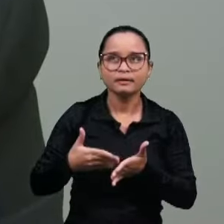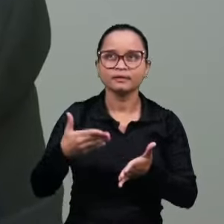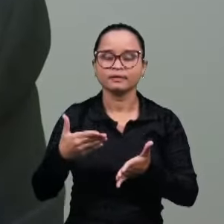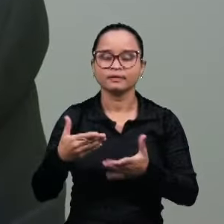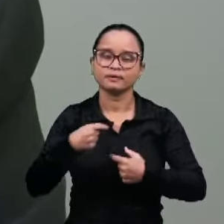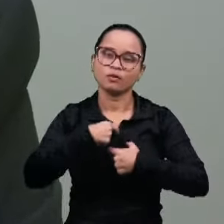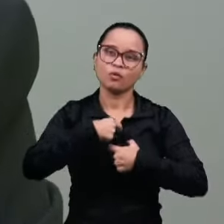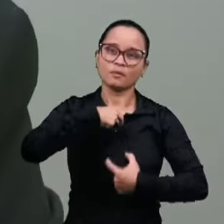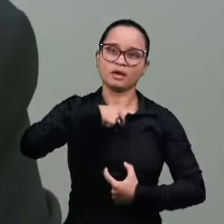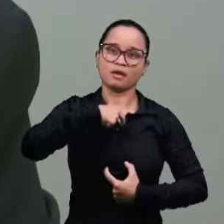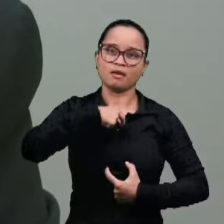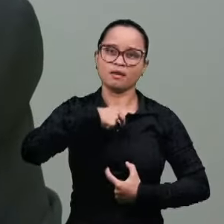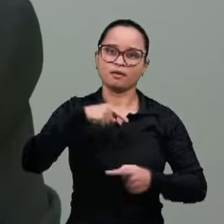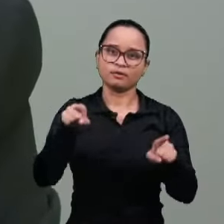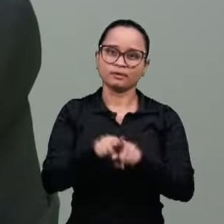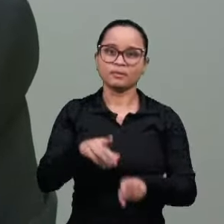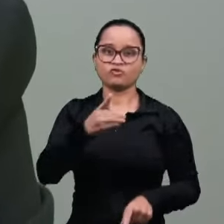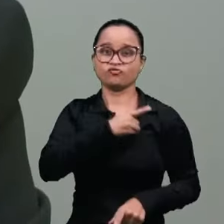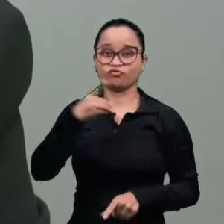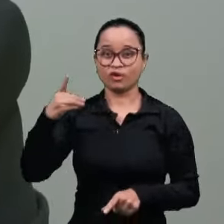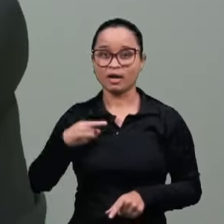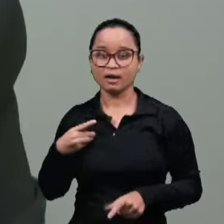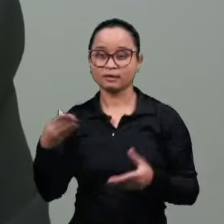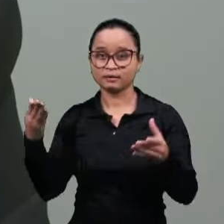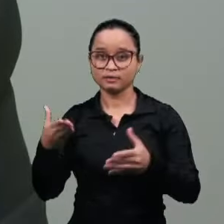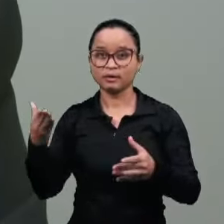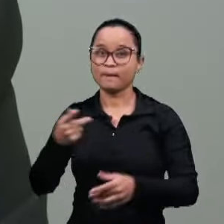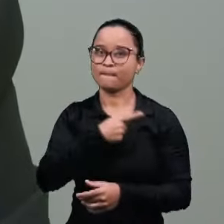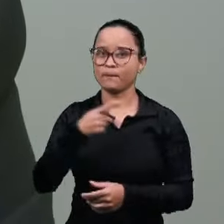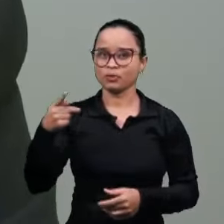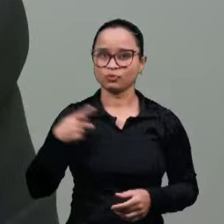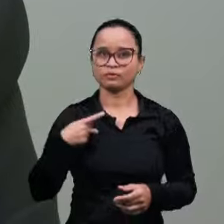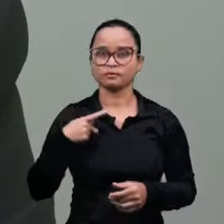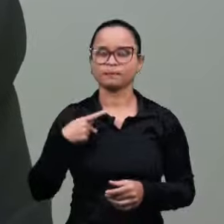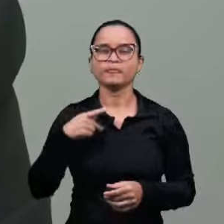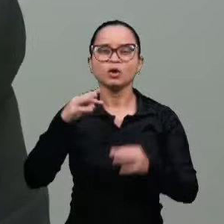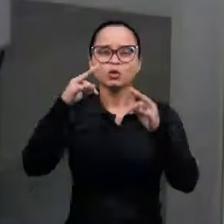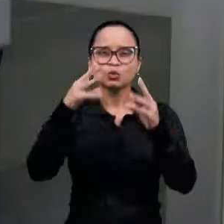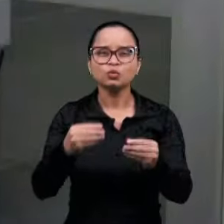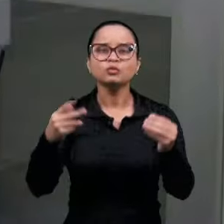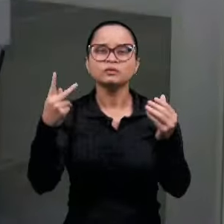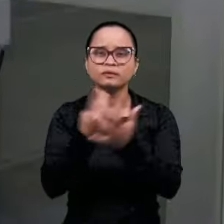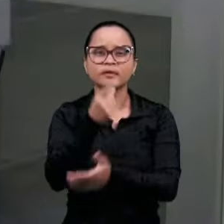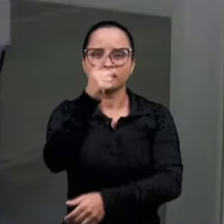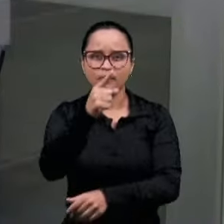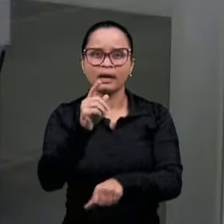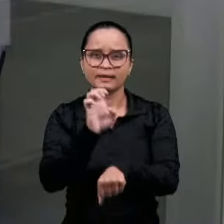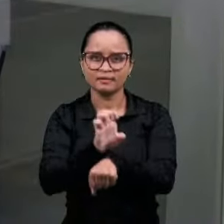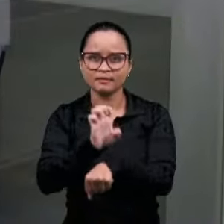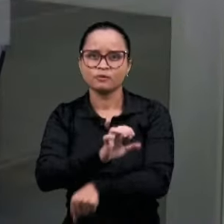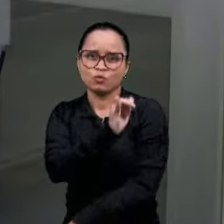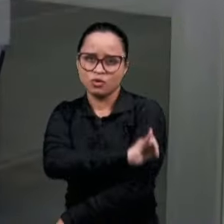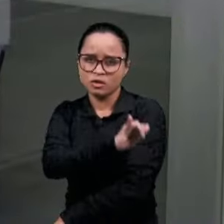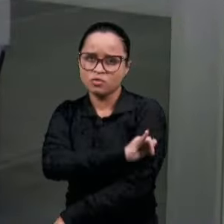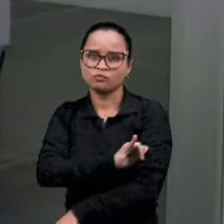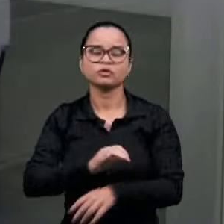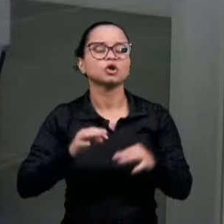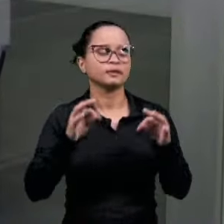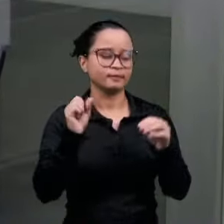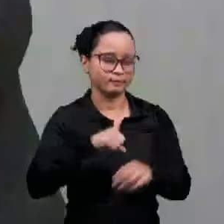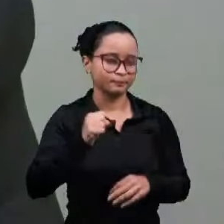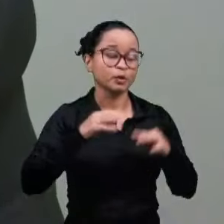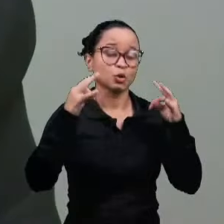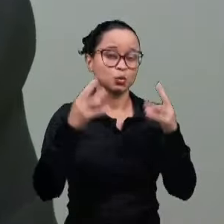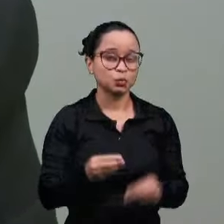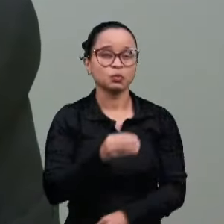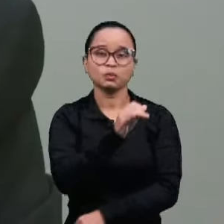obreiro, diácono, até chegar ao ministério do Senhor? Isso tudo foi no Rio de Janeiro, pastor? Tudo no Rio. Tudo no Rio, né? Tudo no Rio. Aliás, antes do senhor falar, eu